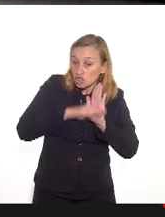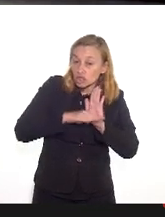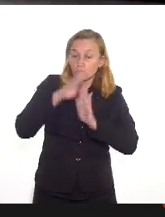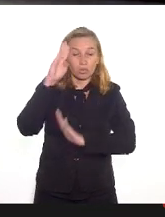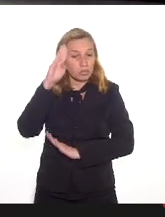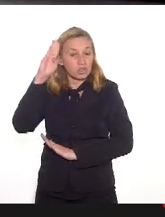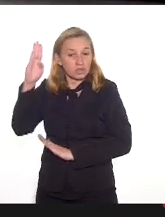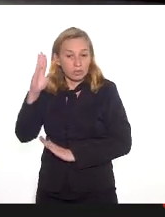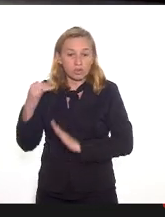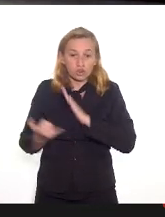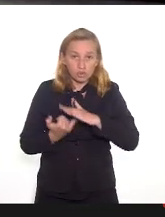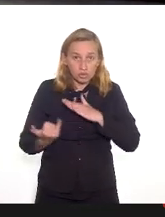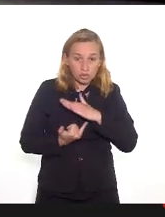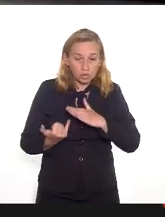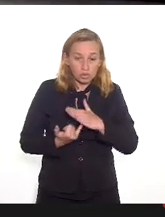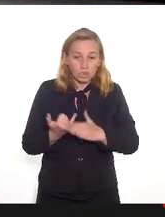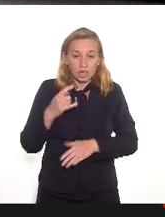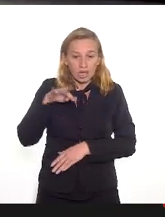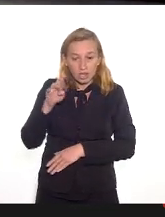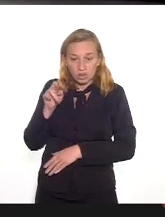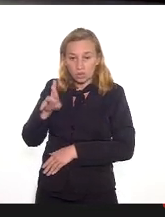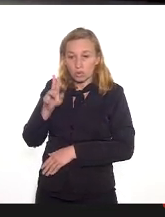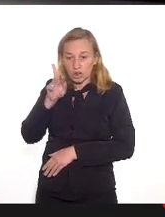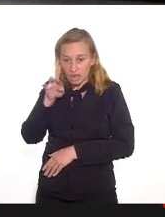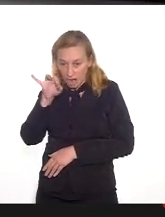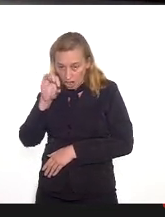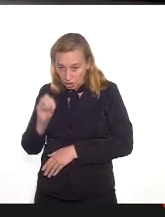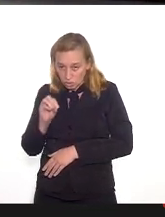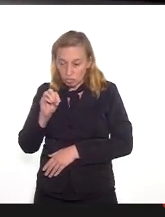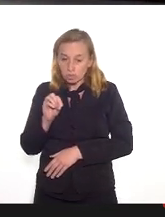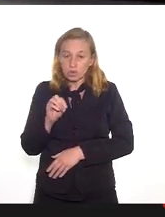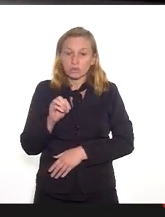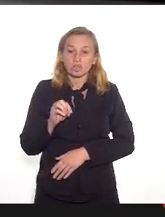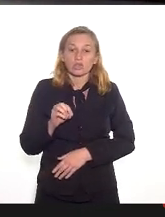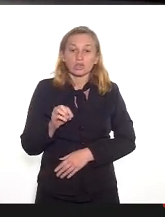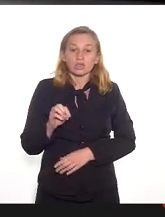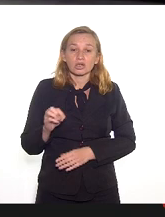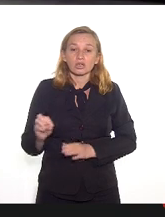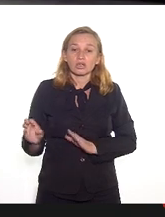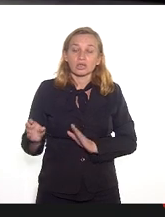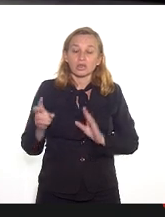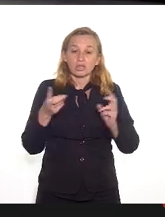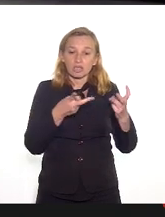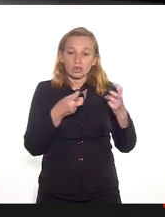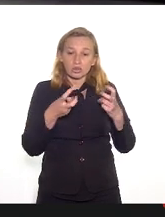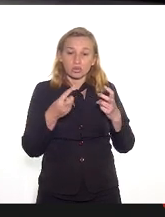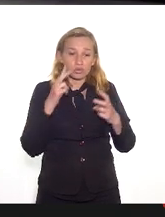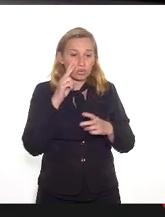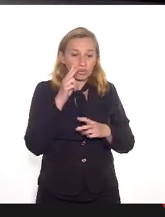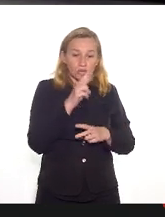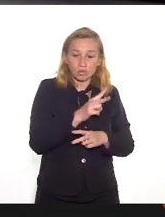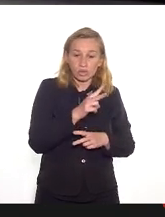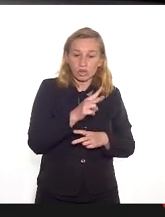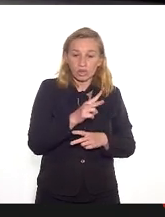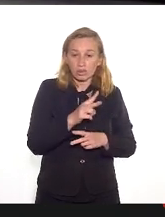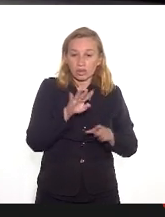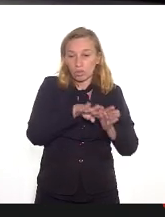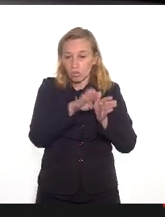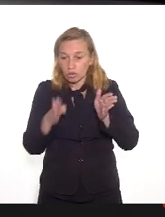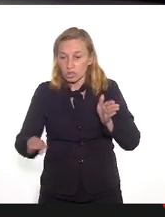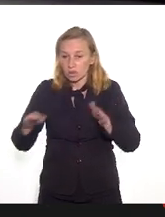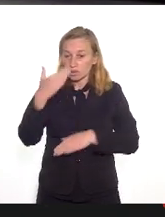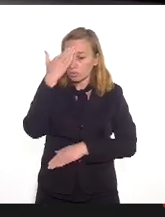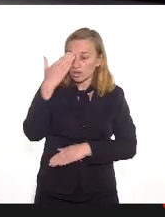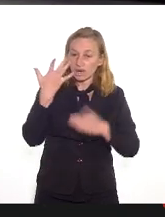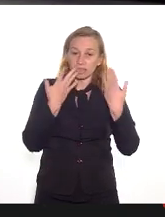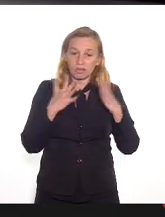prioridade institucional do reitor Ricardo Lodi, essa agenda voltada, tá, com os olhos e ações para o oceano. Muito